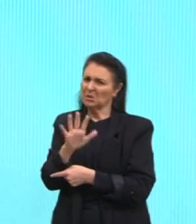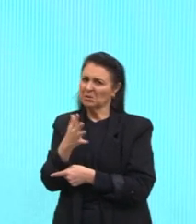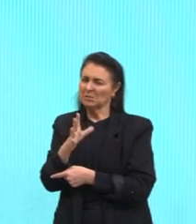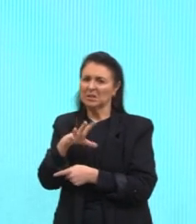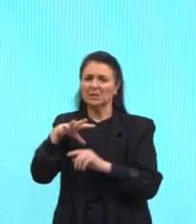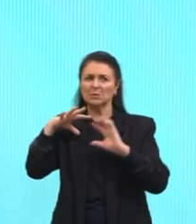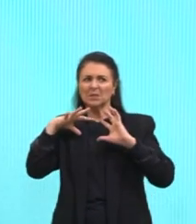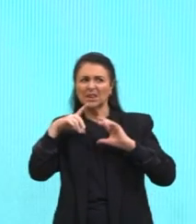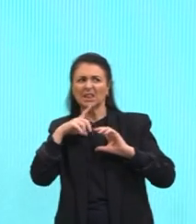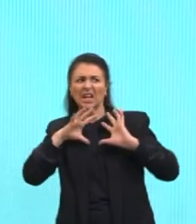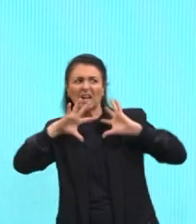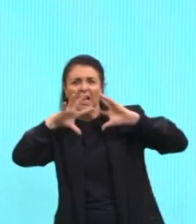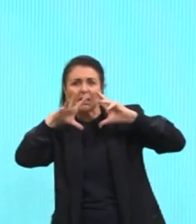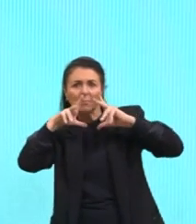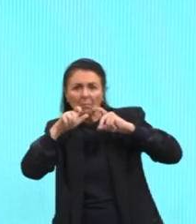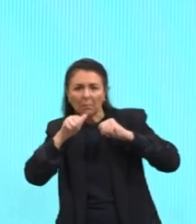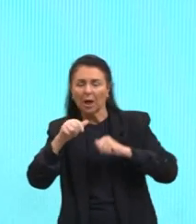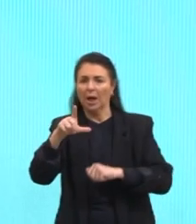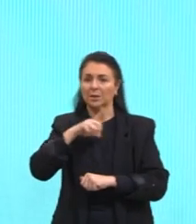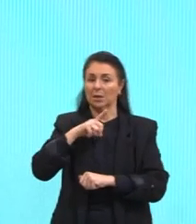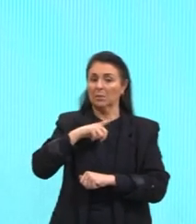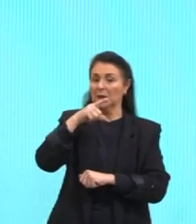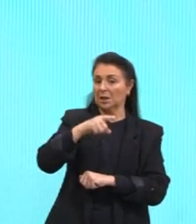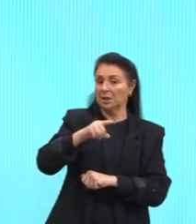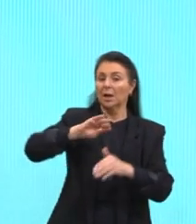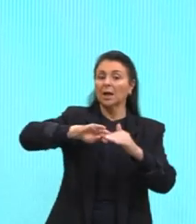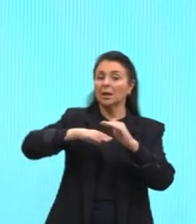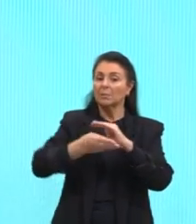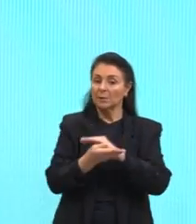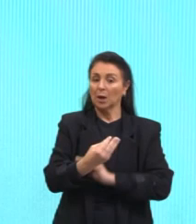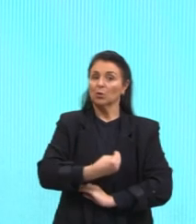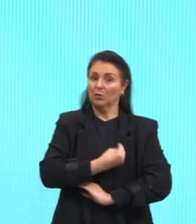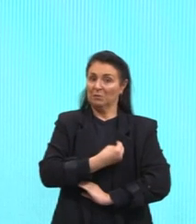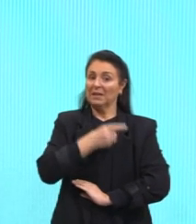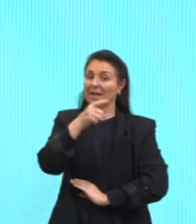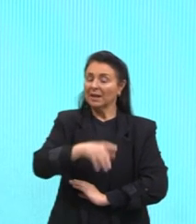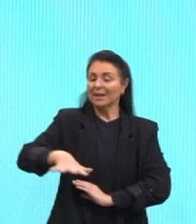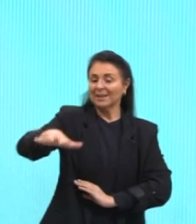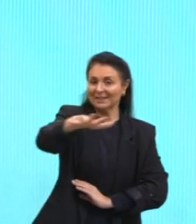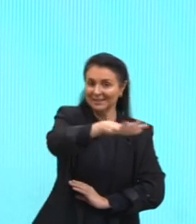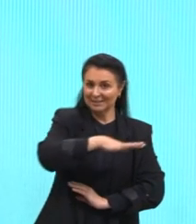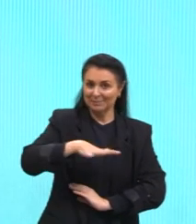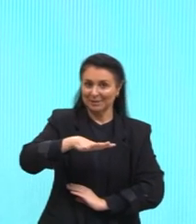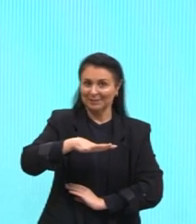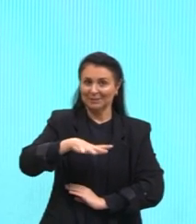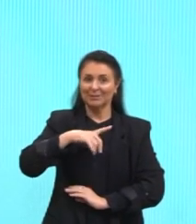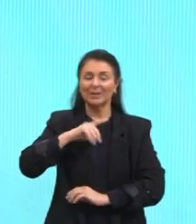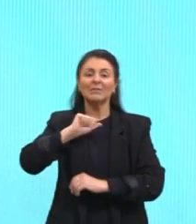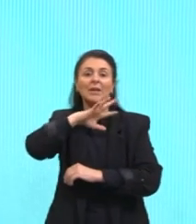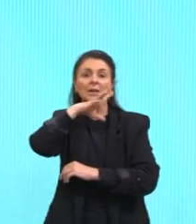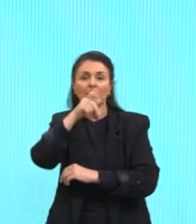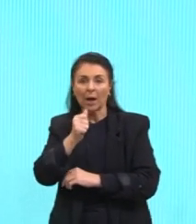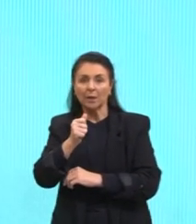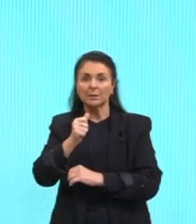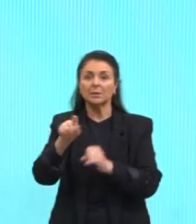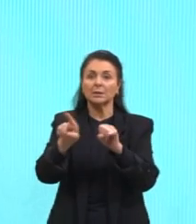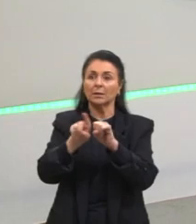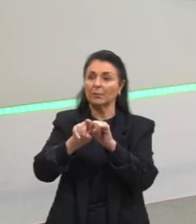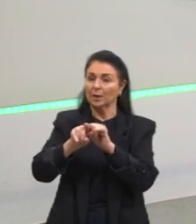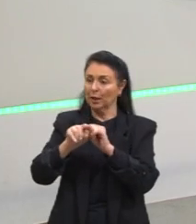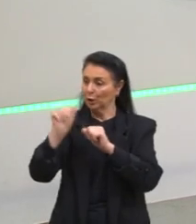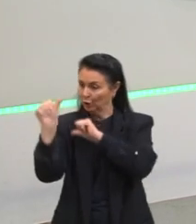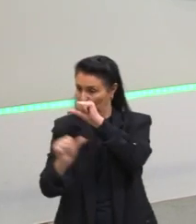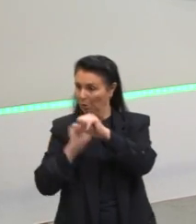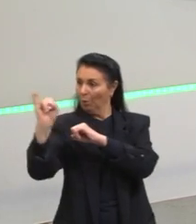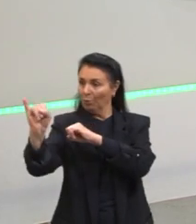vai ter animais também adaptados essa região então tu vai ter também animais que vão migrar né